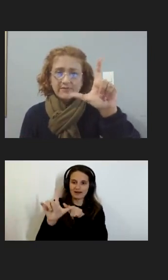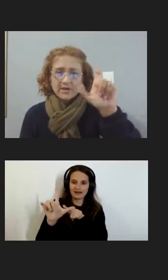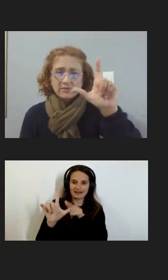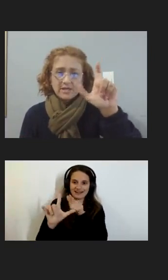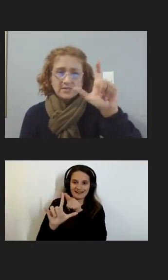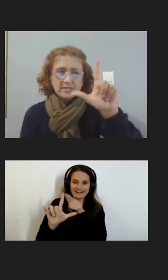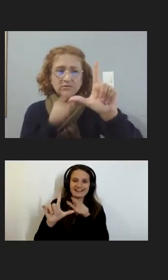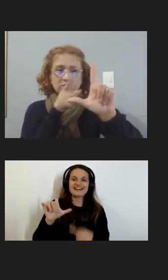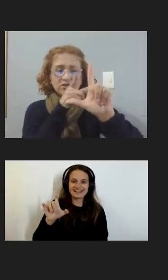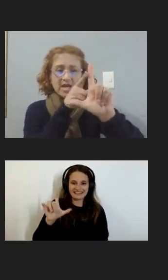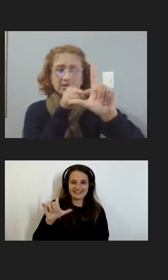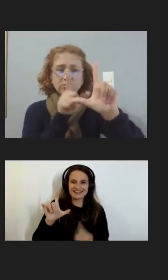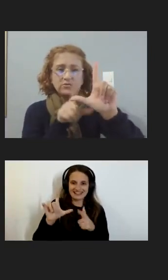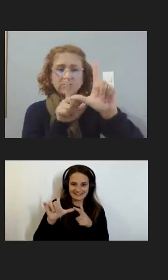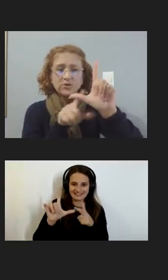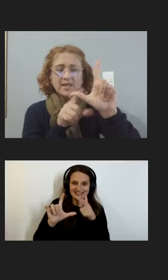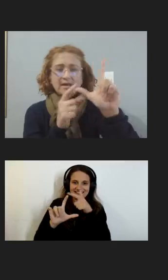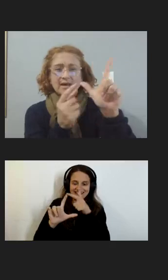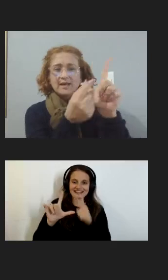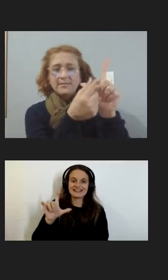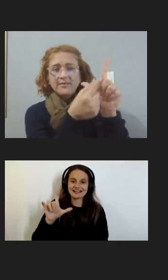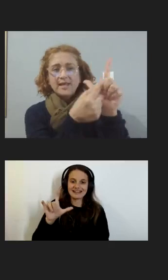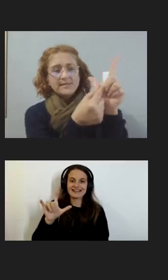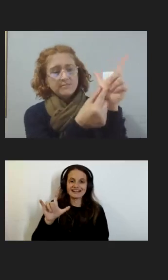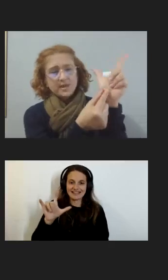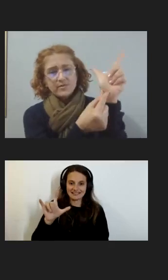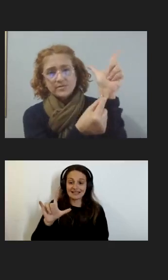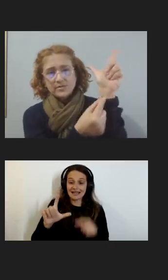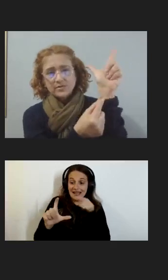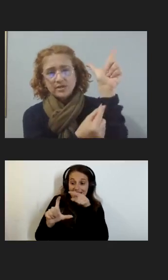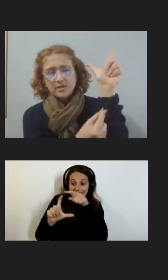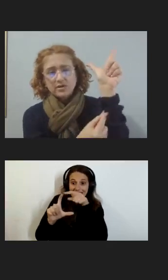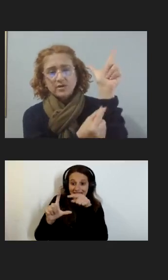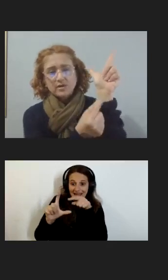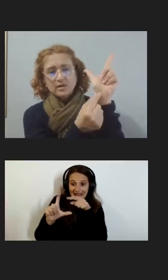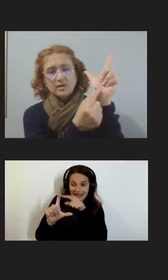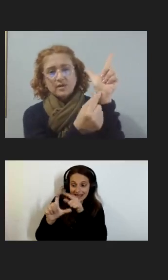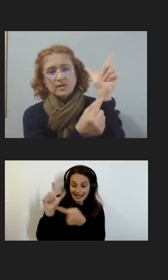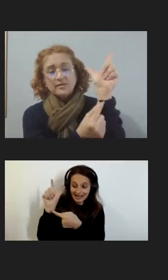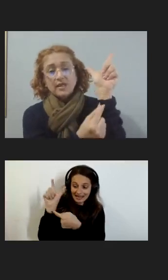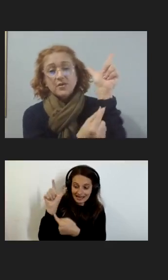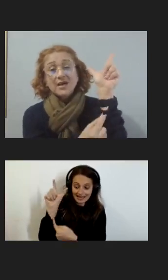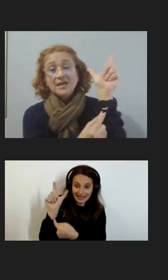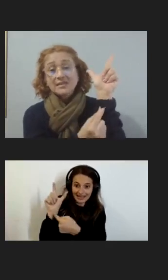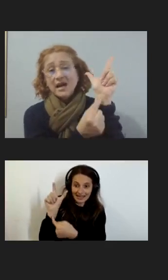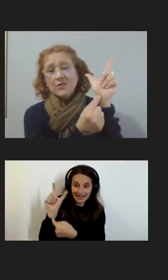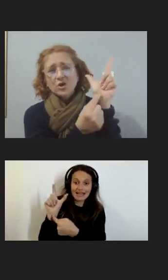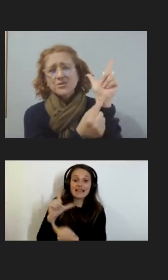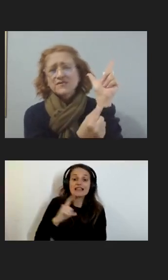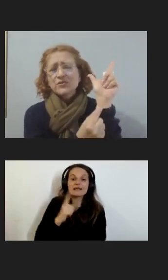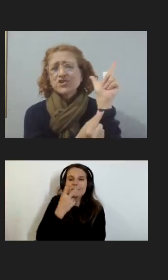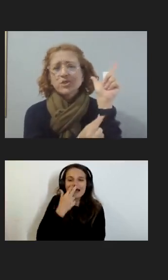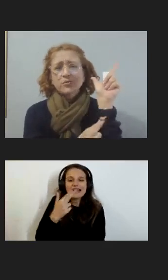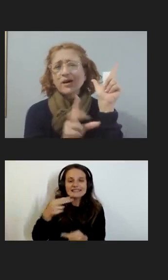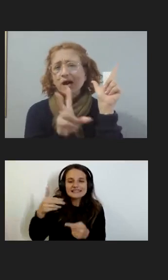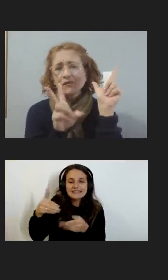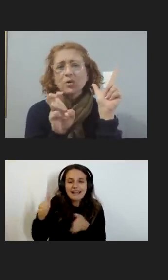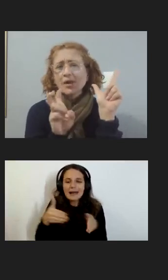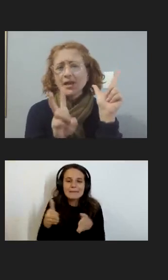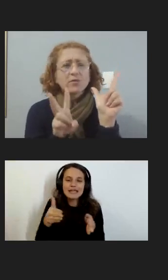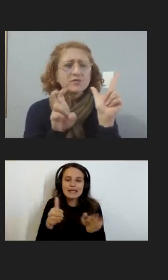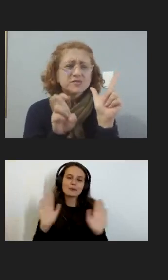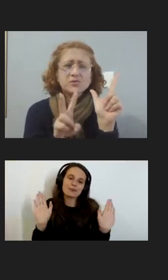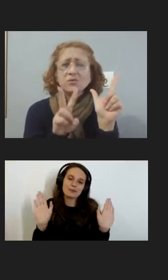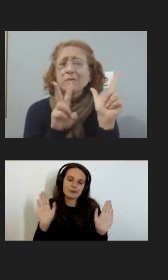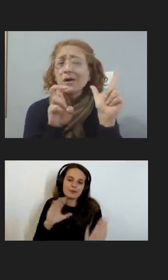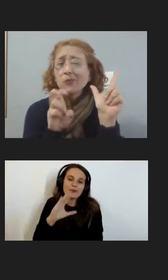ó, esse dedo do indicador e do polegar. Nesse meiozinho aqui, ó, tem um canal, é como se fosse tipo vou colocar